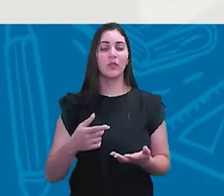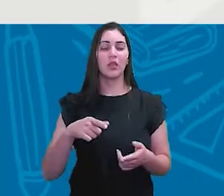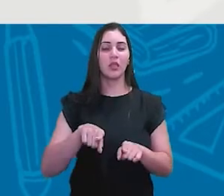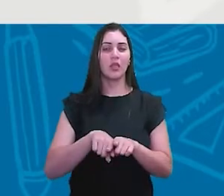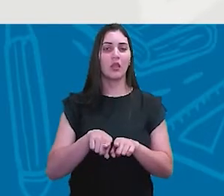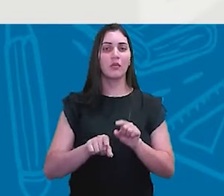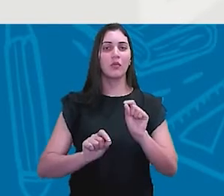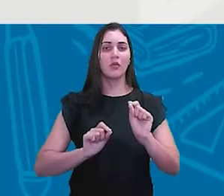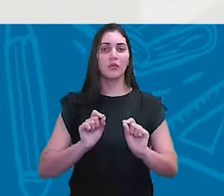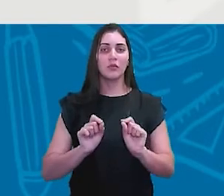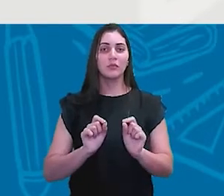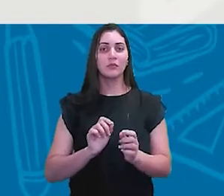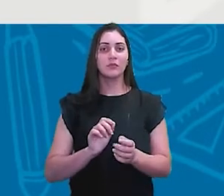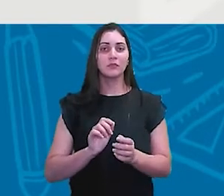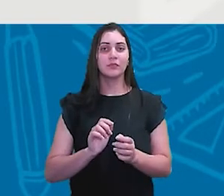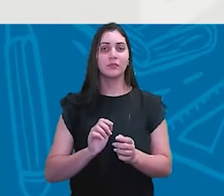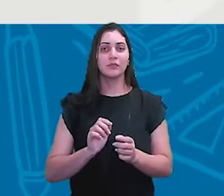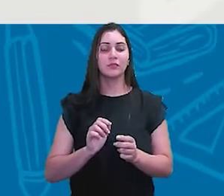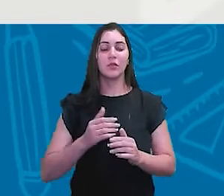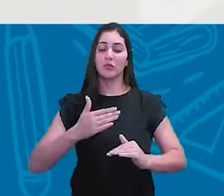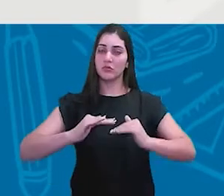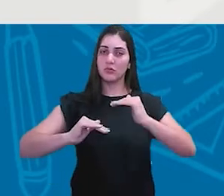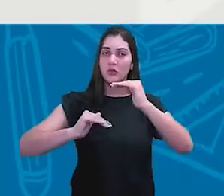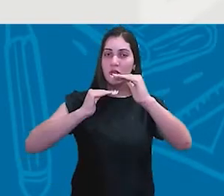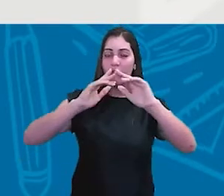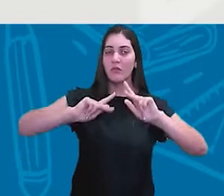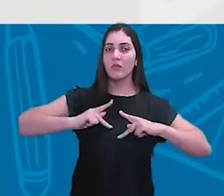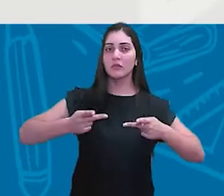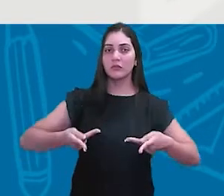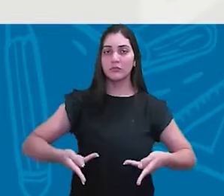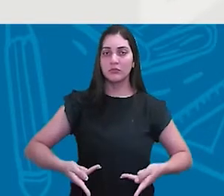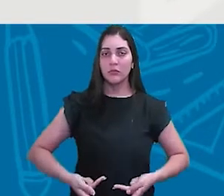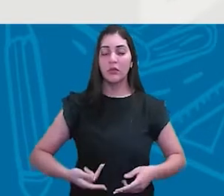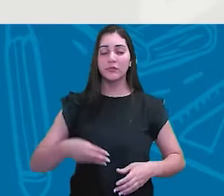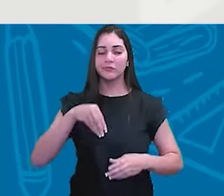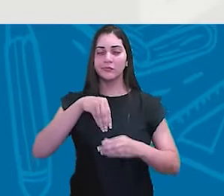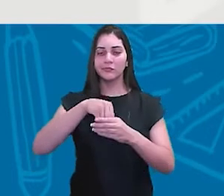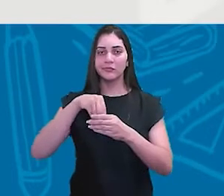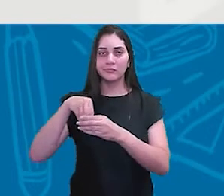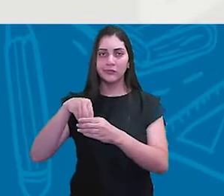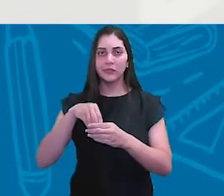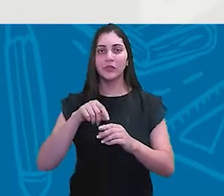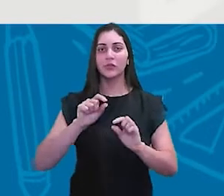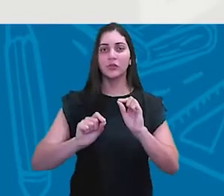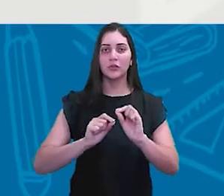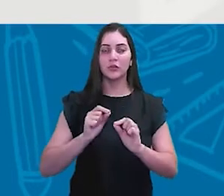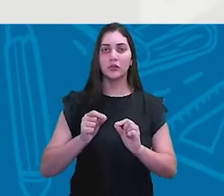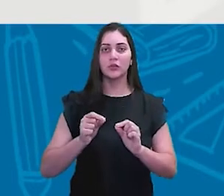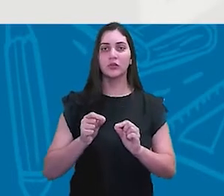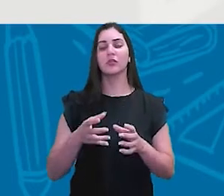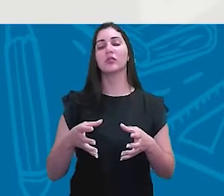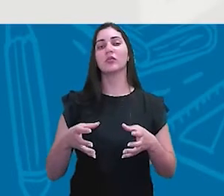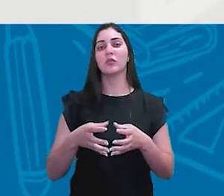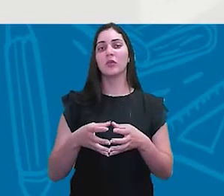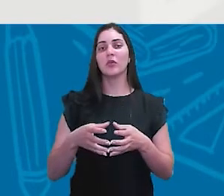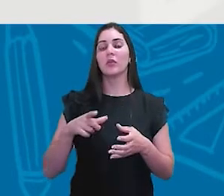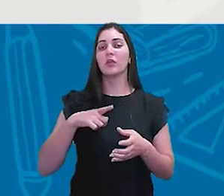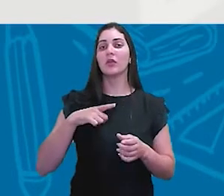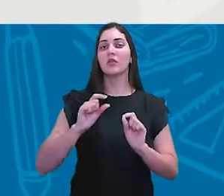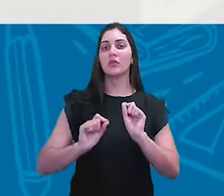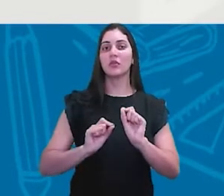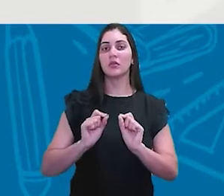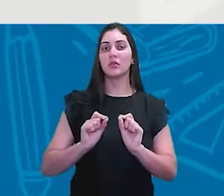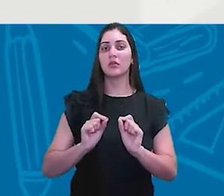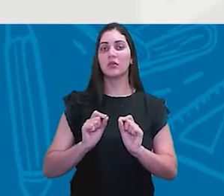questões de desenvolvimento humano, né, dentro do bloco, para que haja